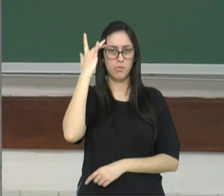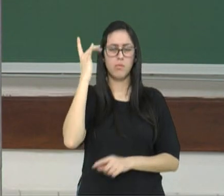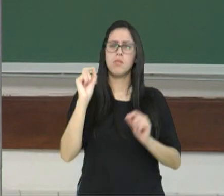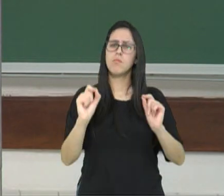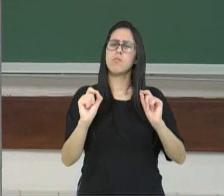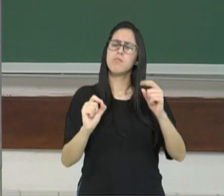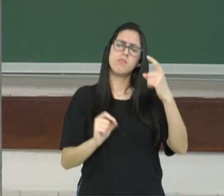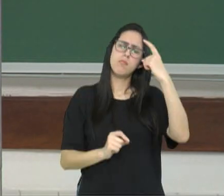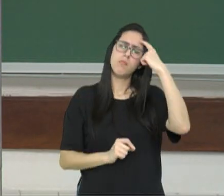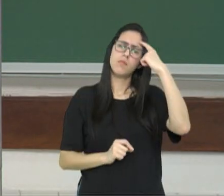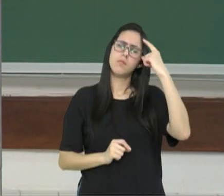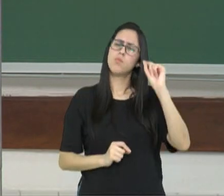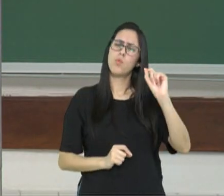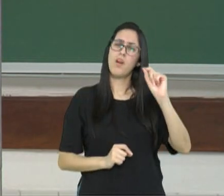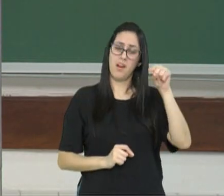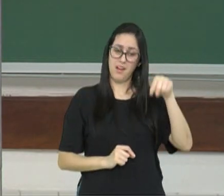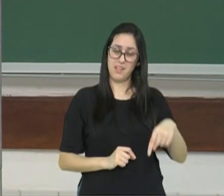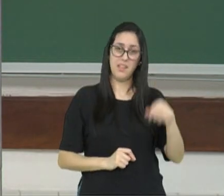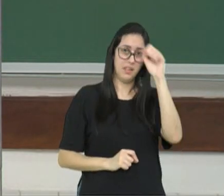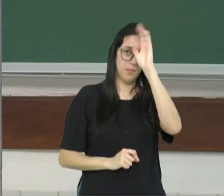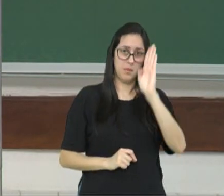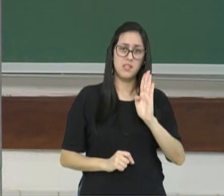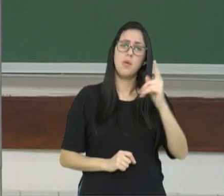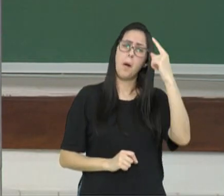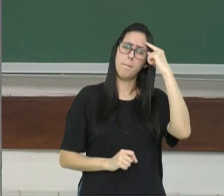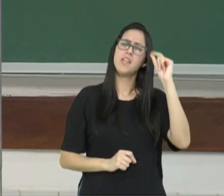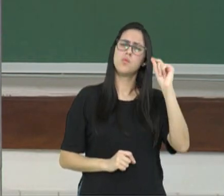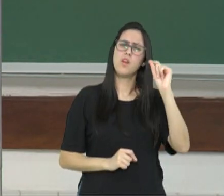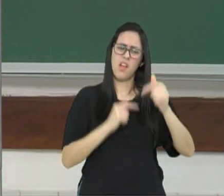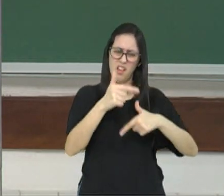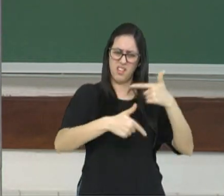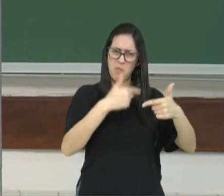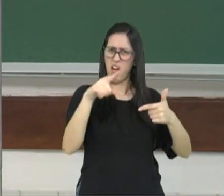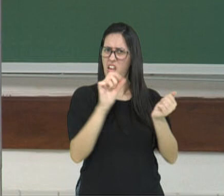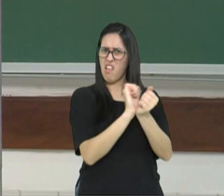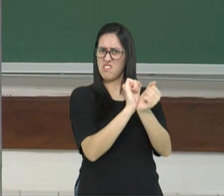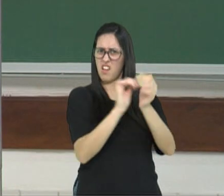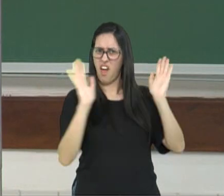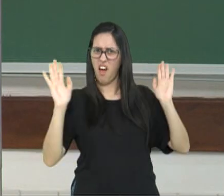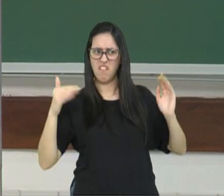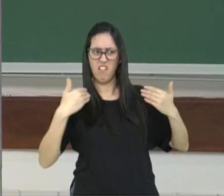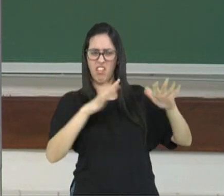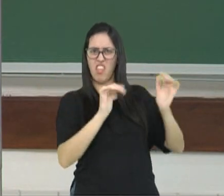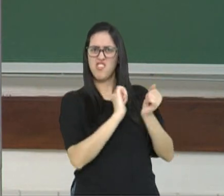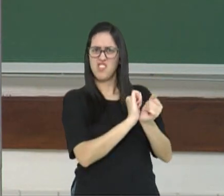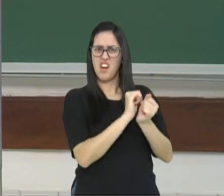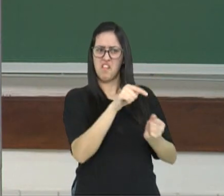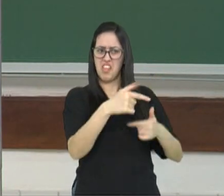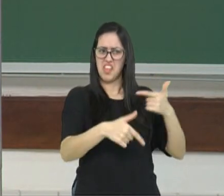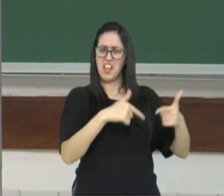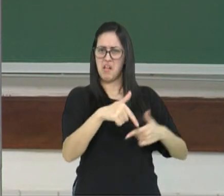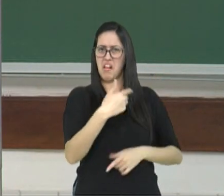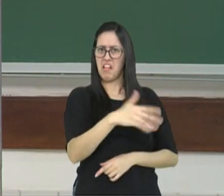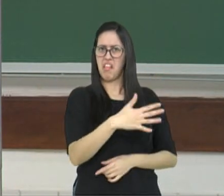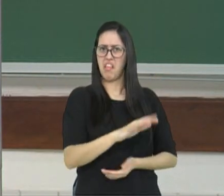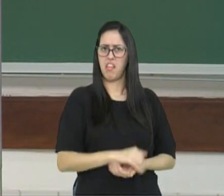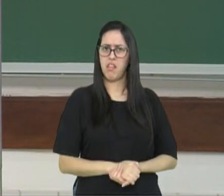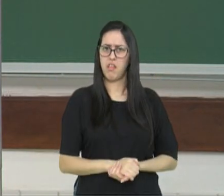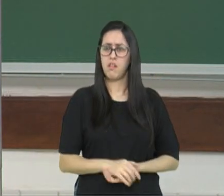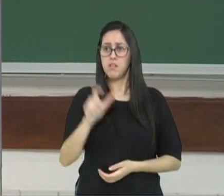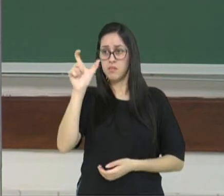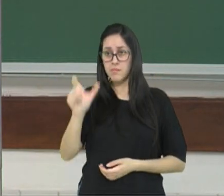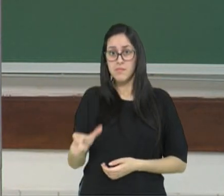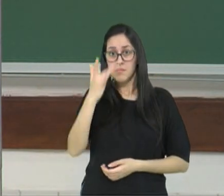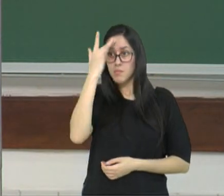que, no Brasil, eles achavam que trabalho era coisa de escravo, era coisa para escravizado. Tá? Uma pessoa boa era uma pessoa